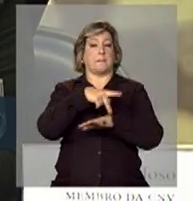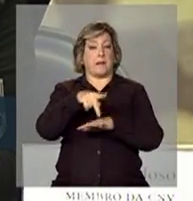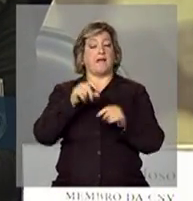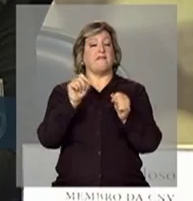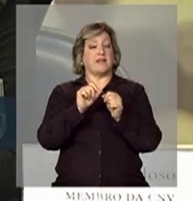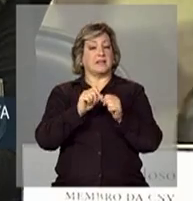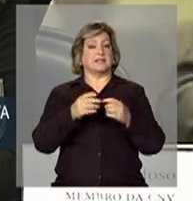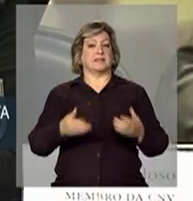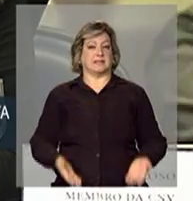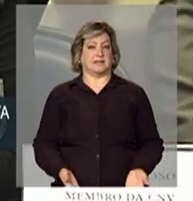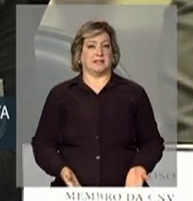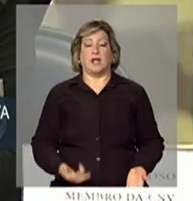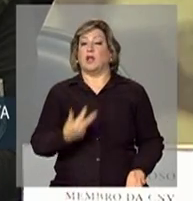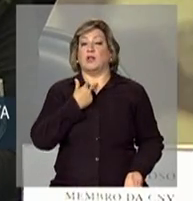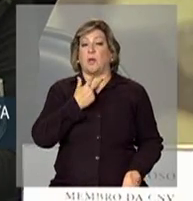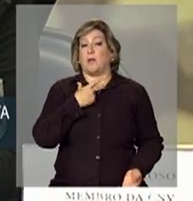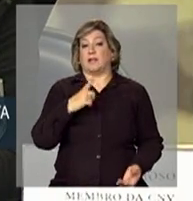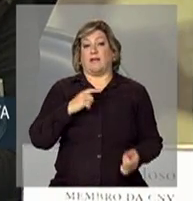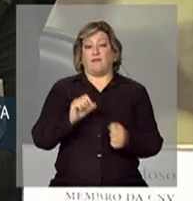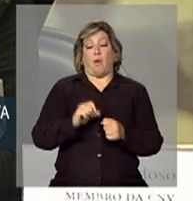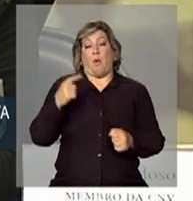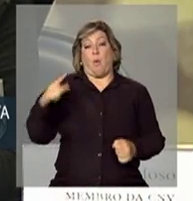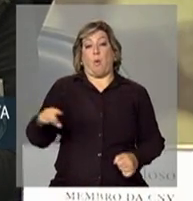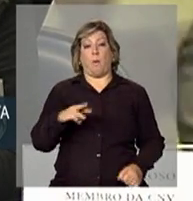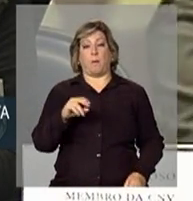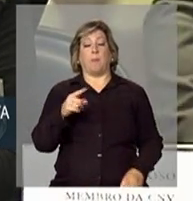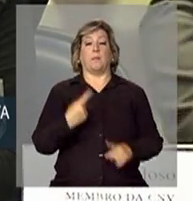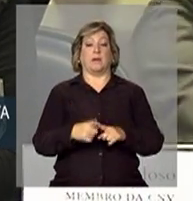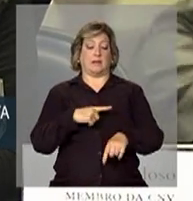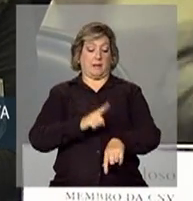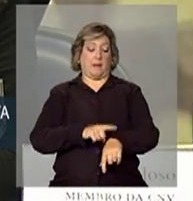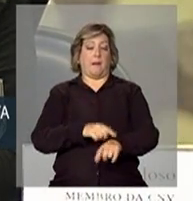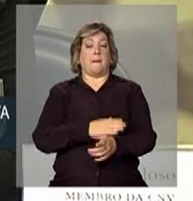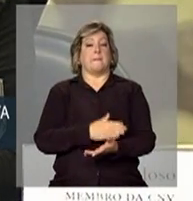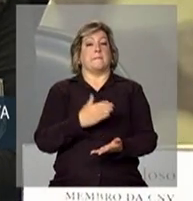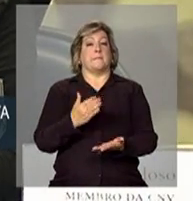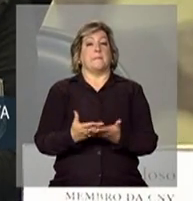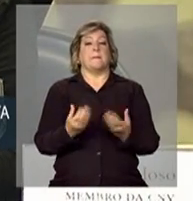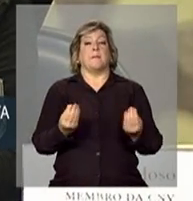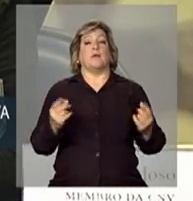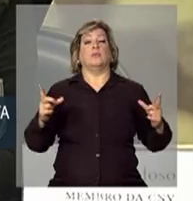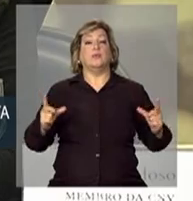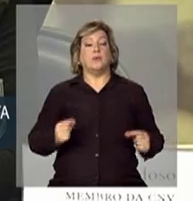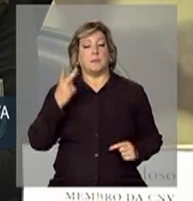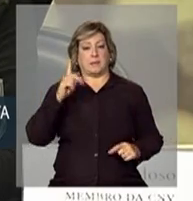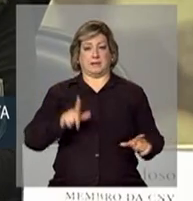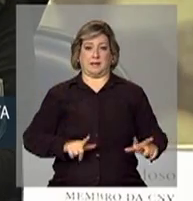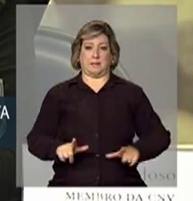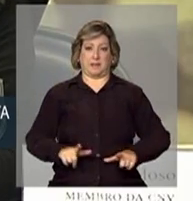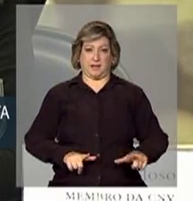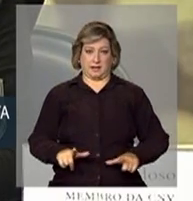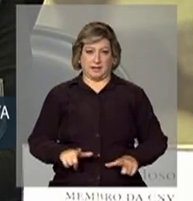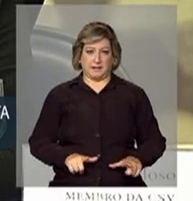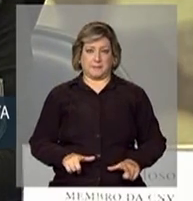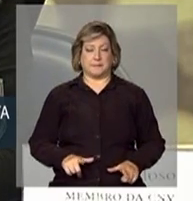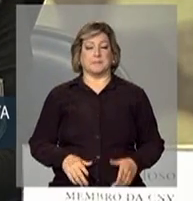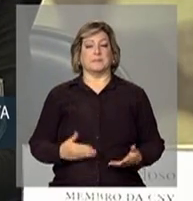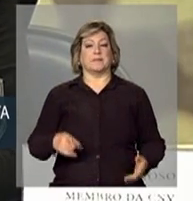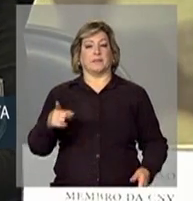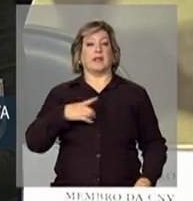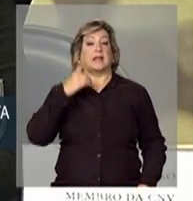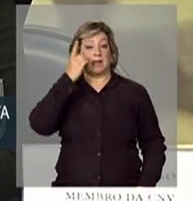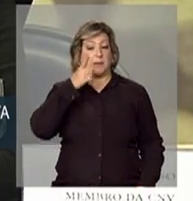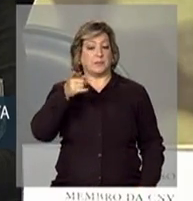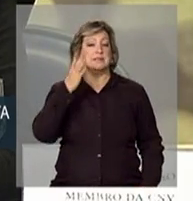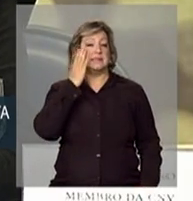assim. Não podem ter feito de outro modo, porque também tinham prazos muito reduzidos para trabalhar. Então, o deputado aqui que está me ouvindo